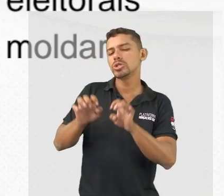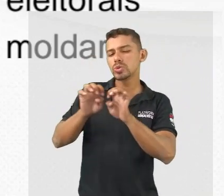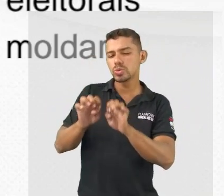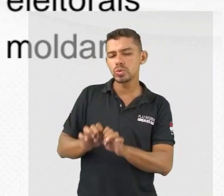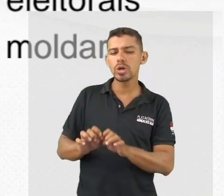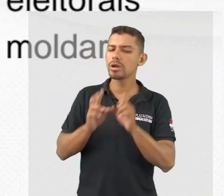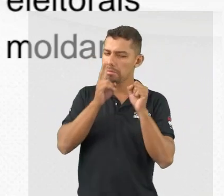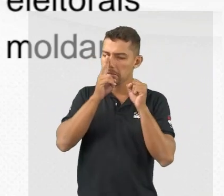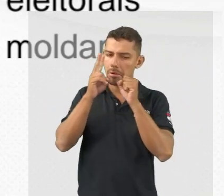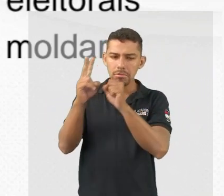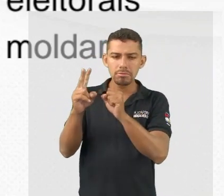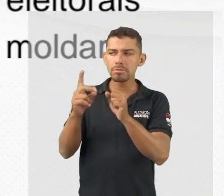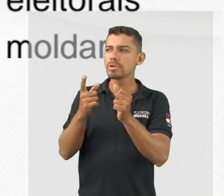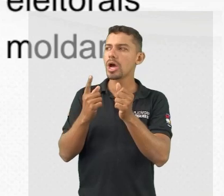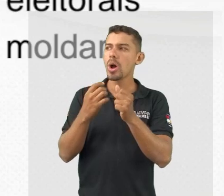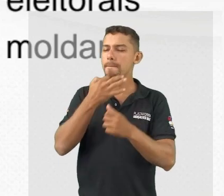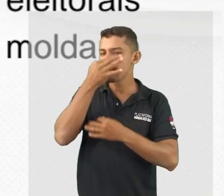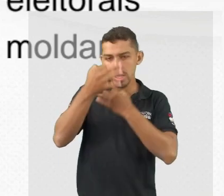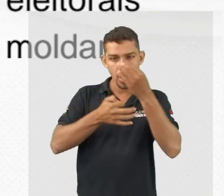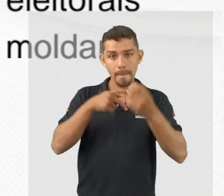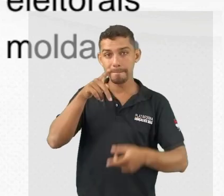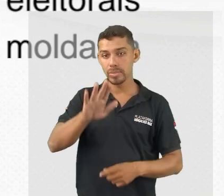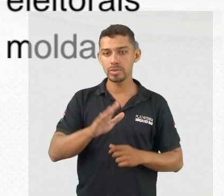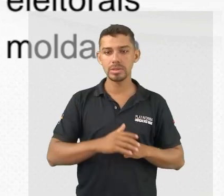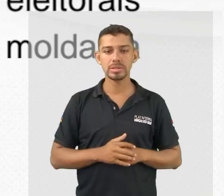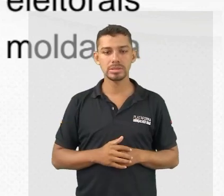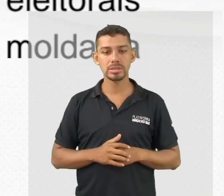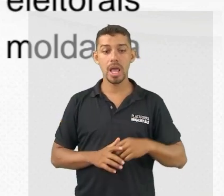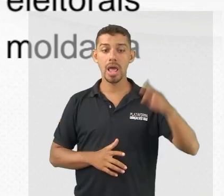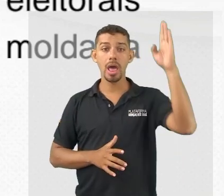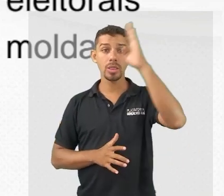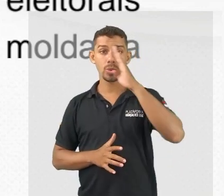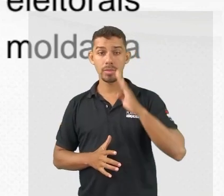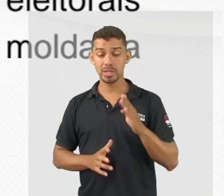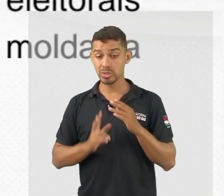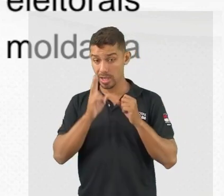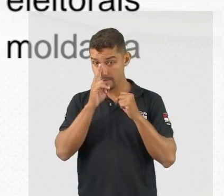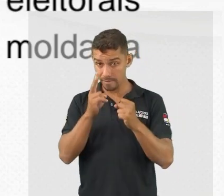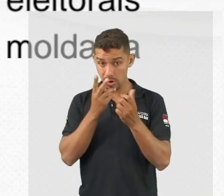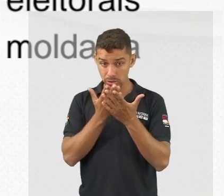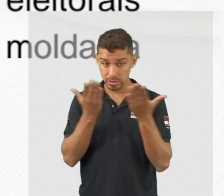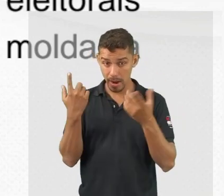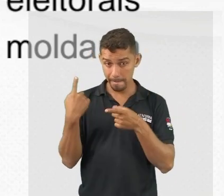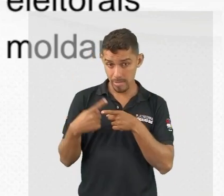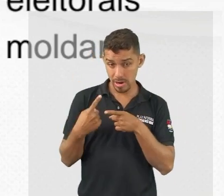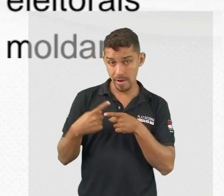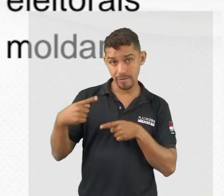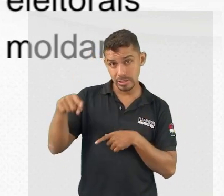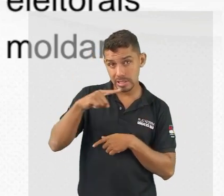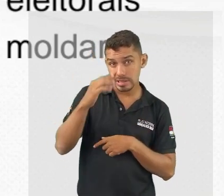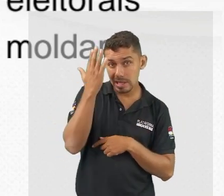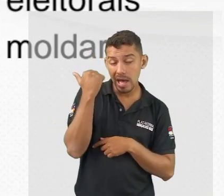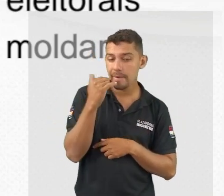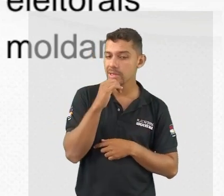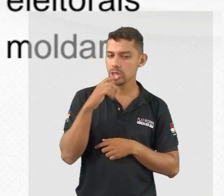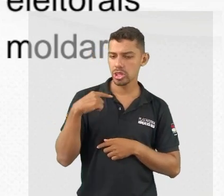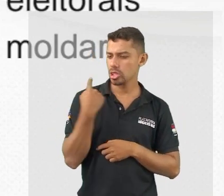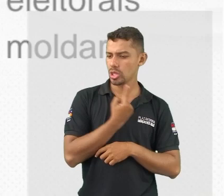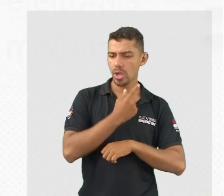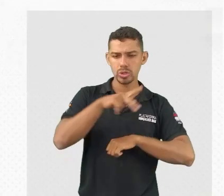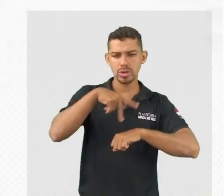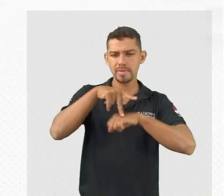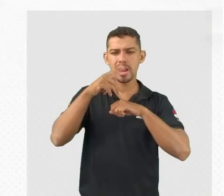contribuindo para a formação da opinião pública. E no Brasil isso é muito forte, porque vocês devem saber, o nosso país